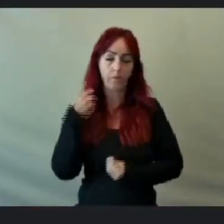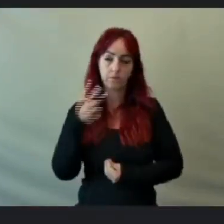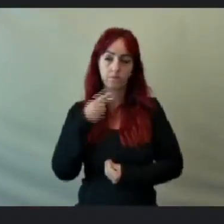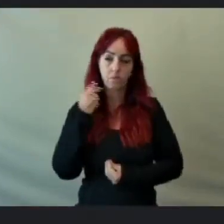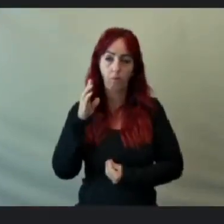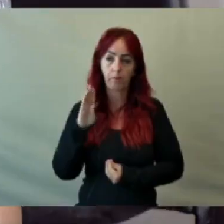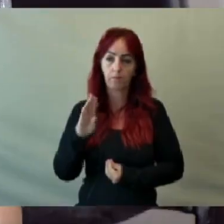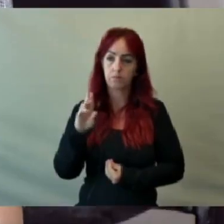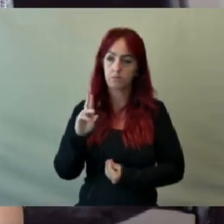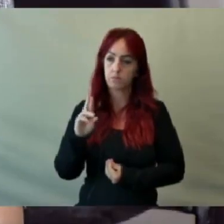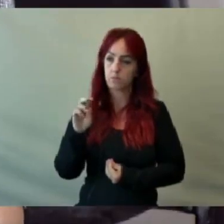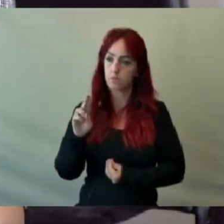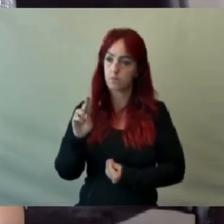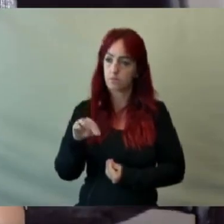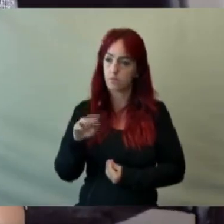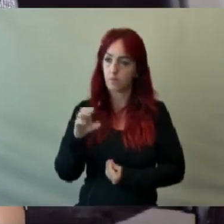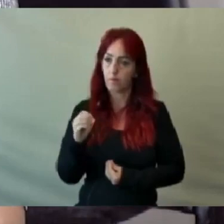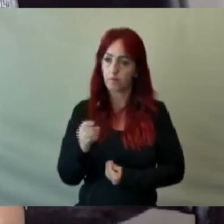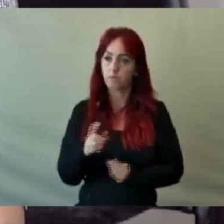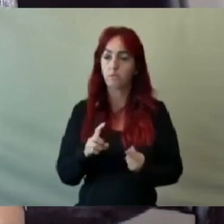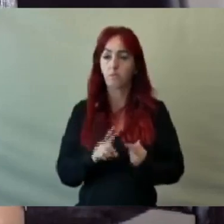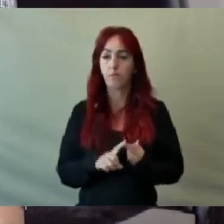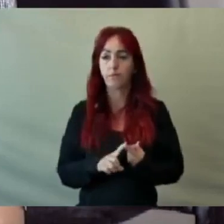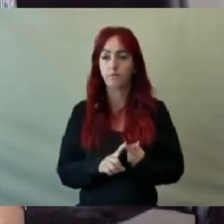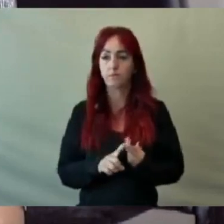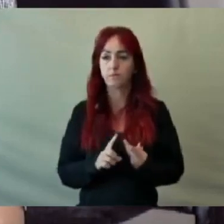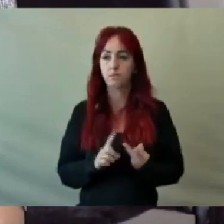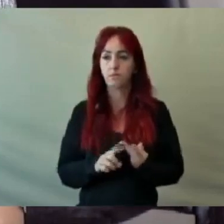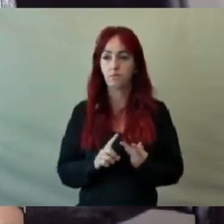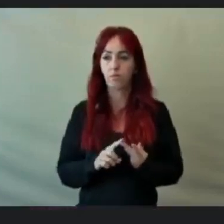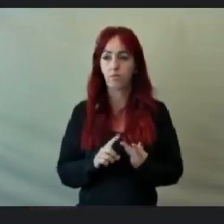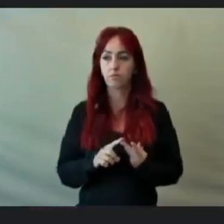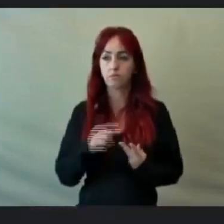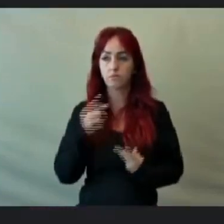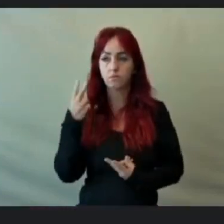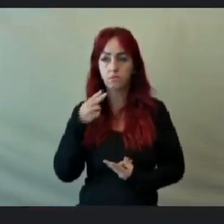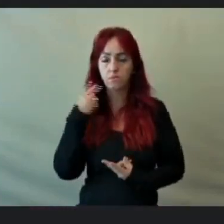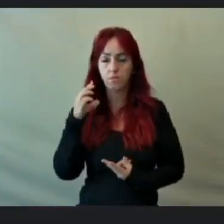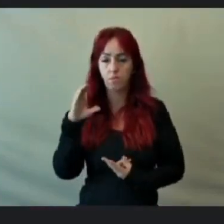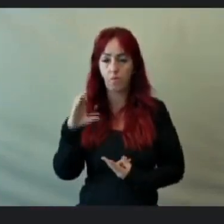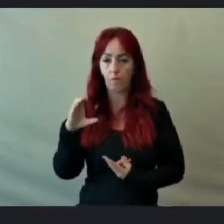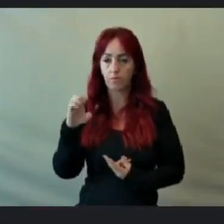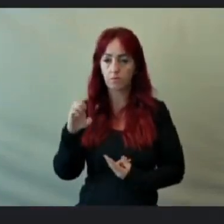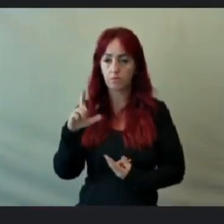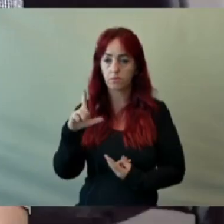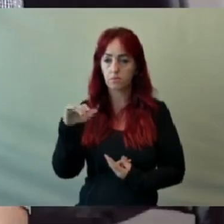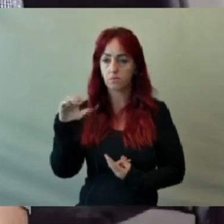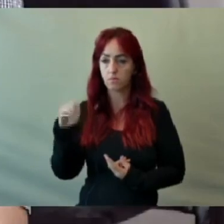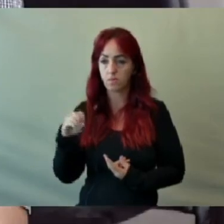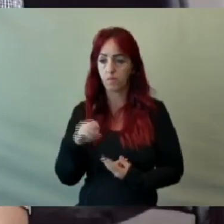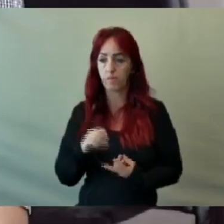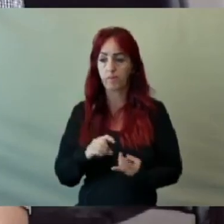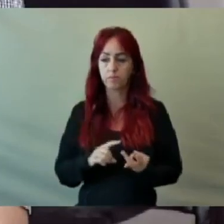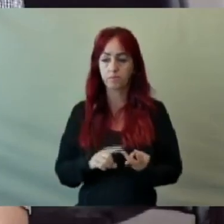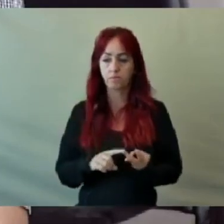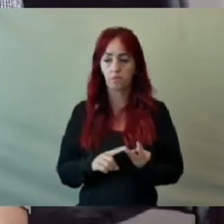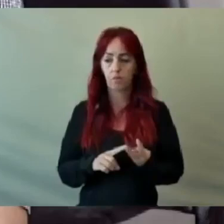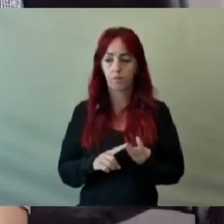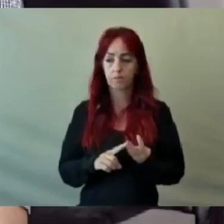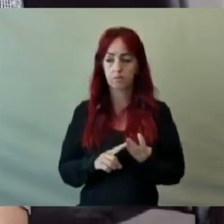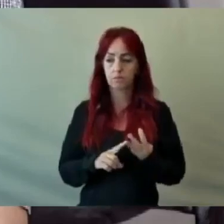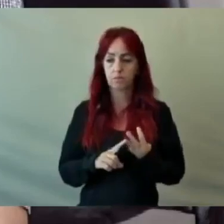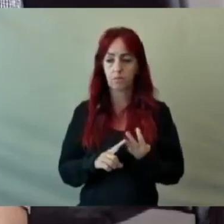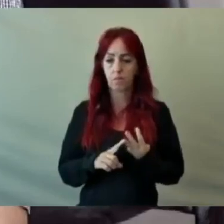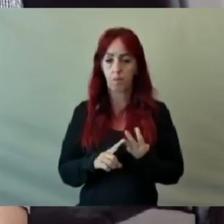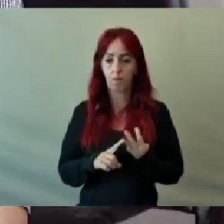Com requerimento. Como vota o vereador doutor Célio Frois? Com requerimento, presidente. Eu